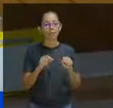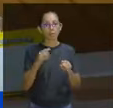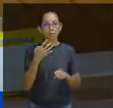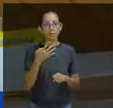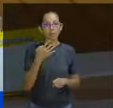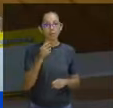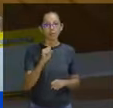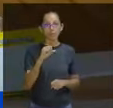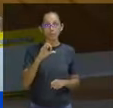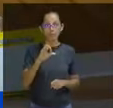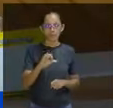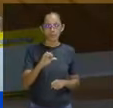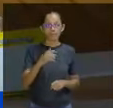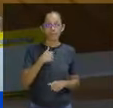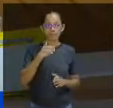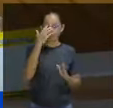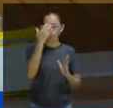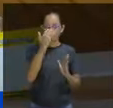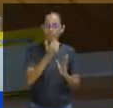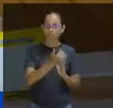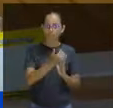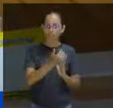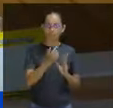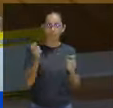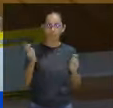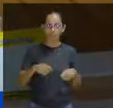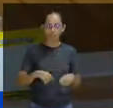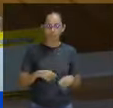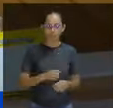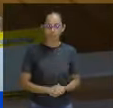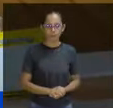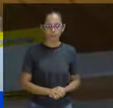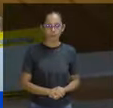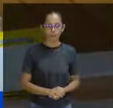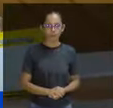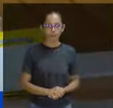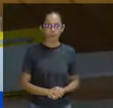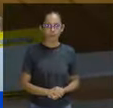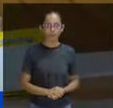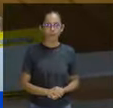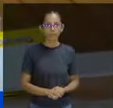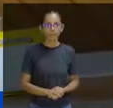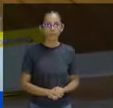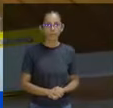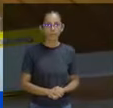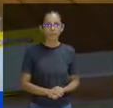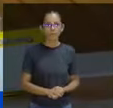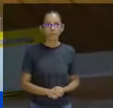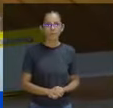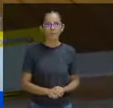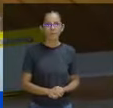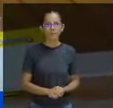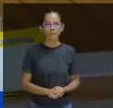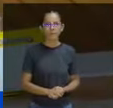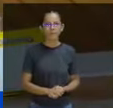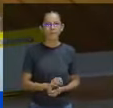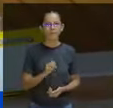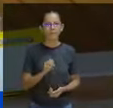489 do Código de Processo Civil, que nesse ponto a norma de sobredireito, né, que o juízo deve